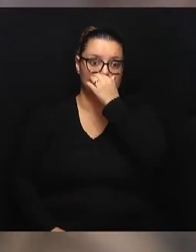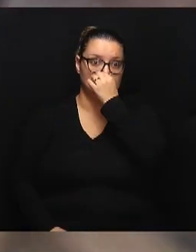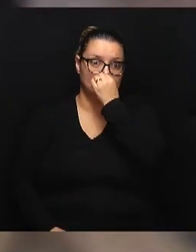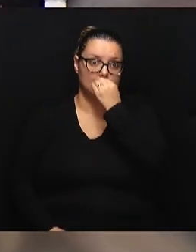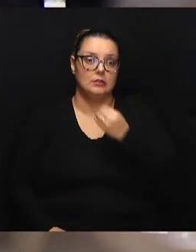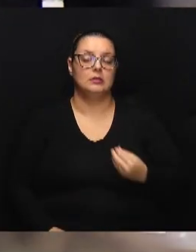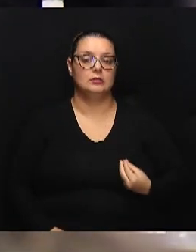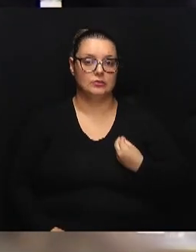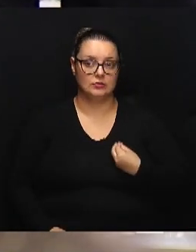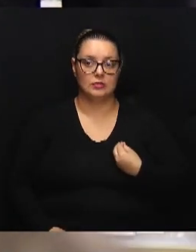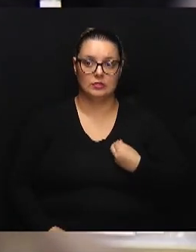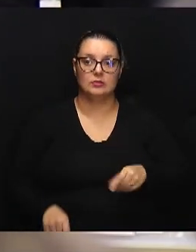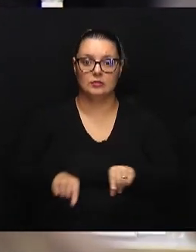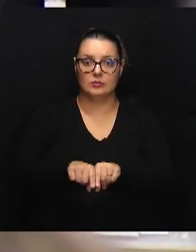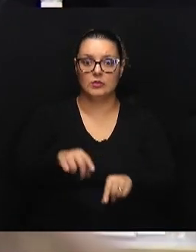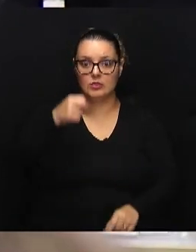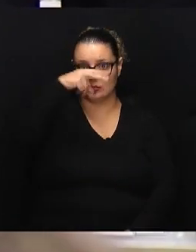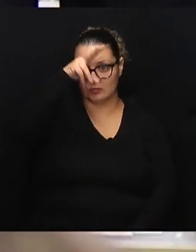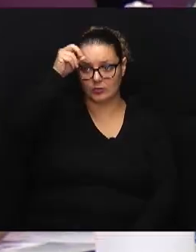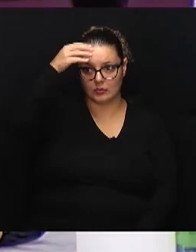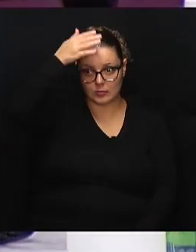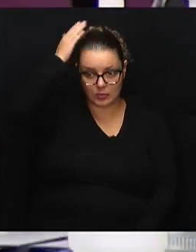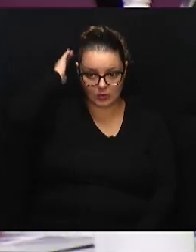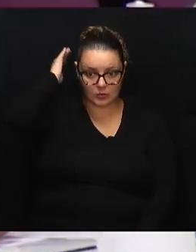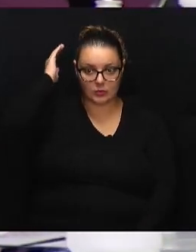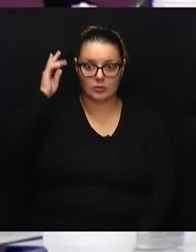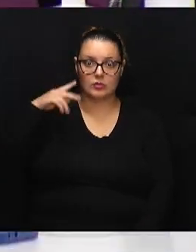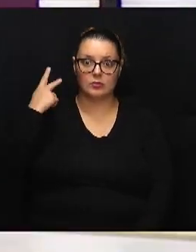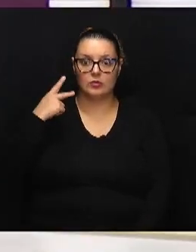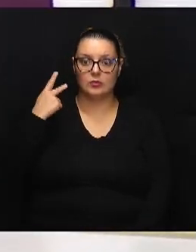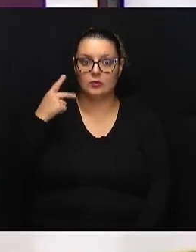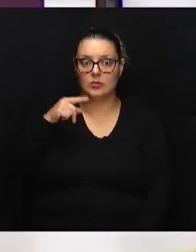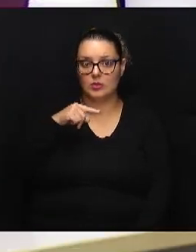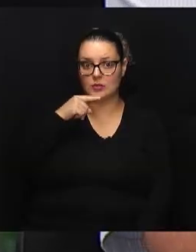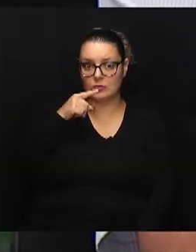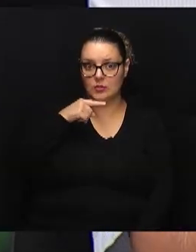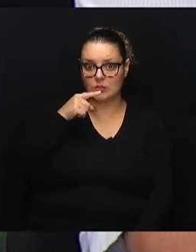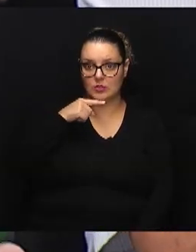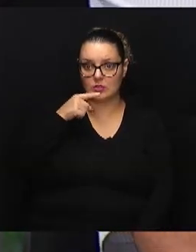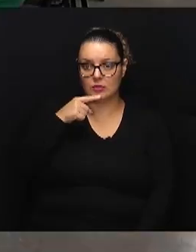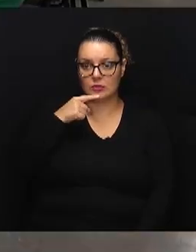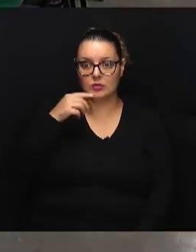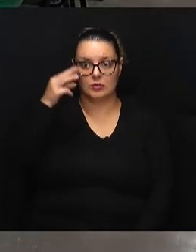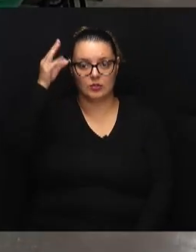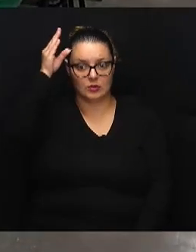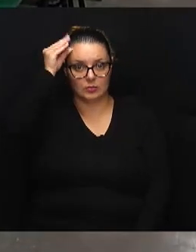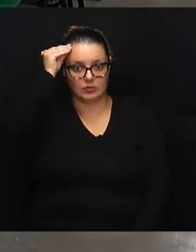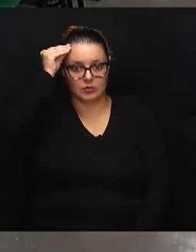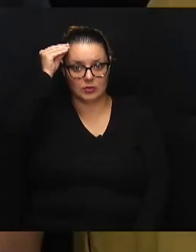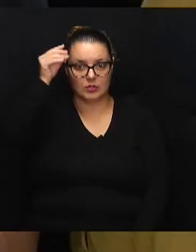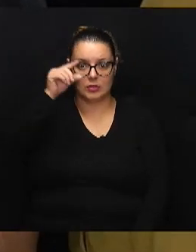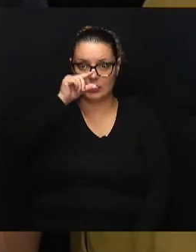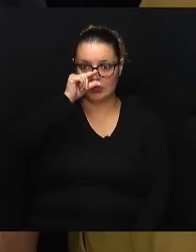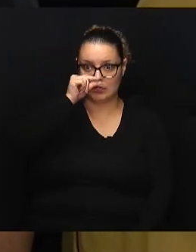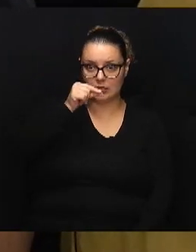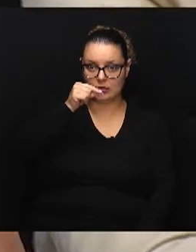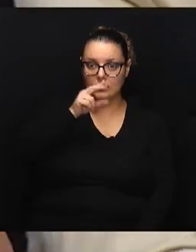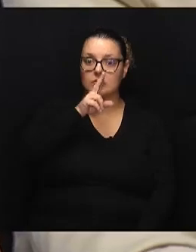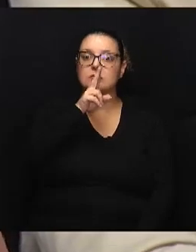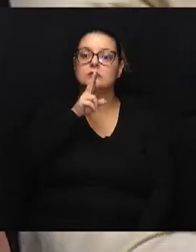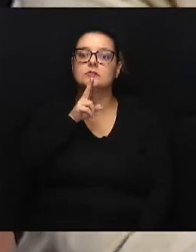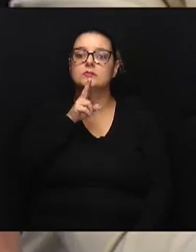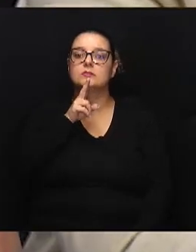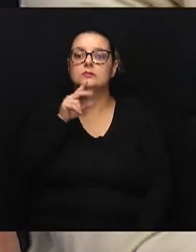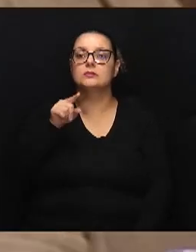estiveram presentes, além do prefeito Dário Saad, os vereadores Eduardo Magoga, Benê Lima, Arnaldo Salvetti, Nelson